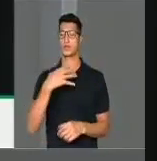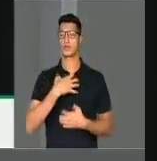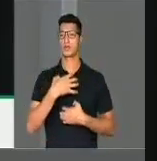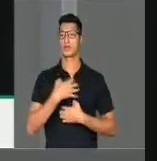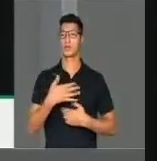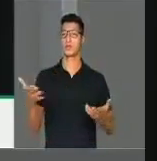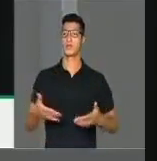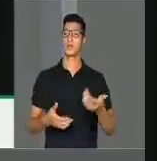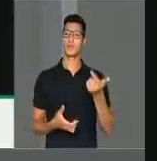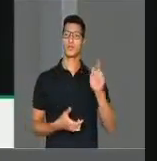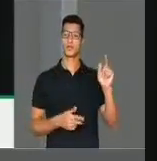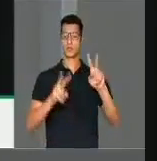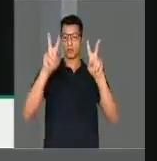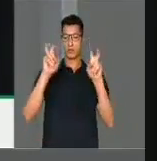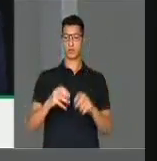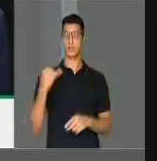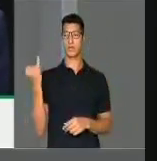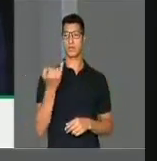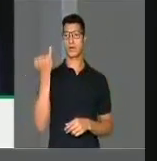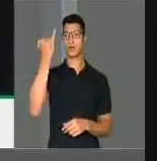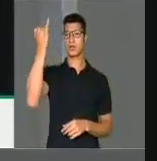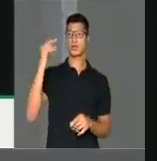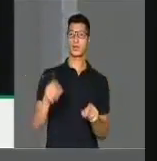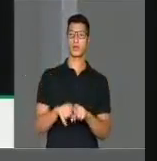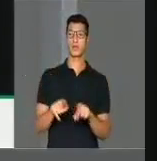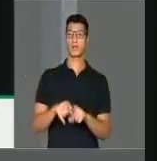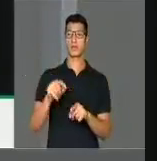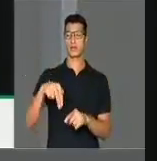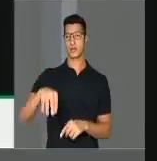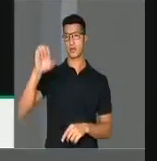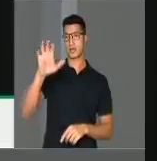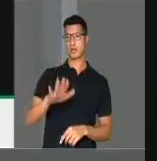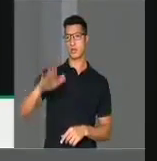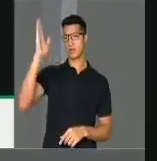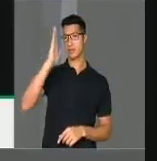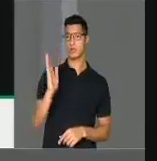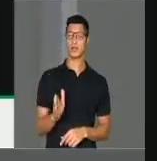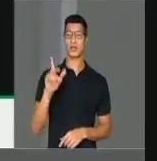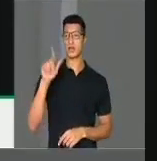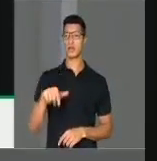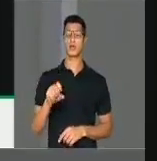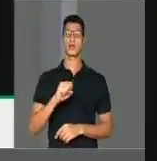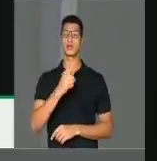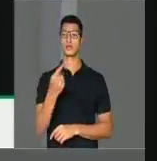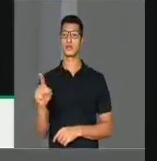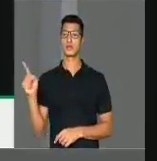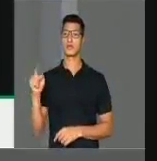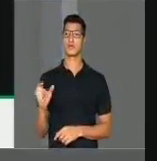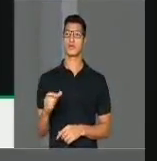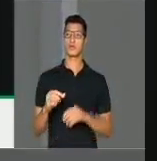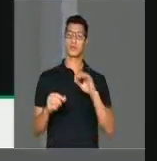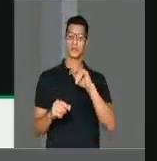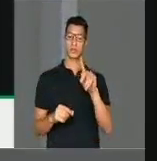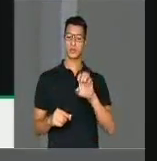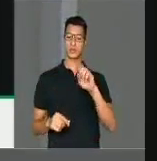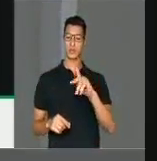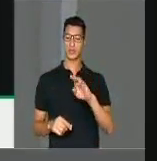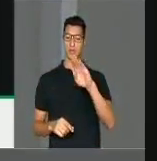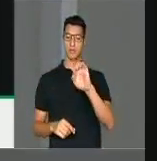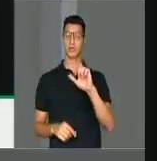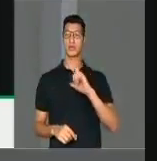nesse sentido. Um outro assunto importantíssimo também do Nordeste brasileiro são as